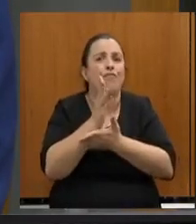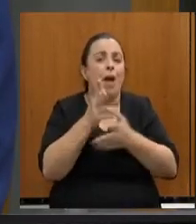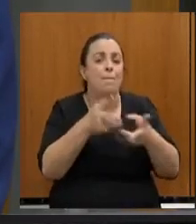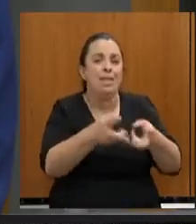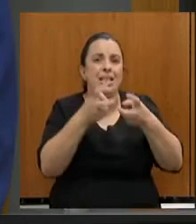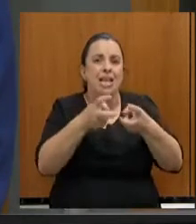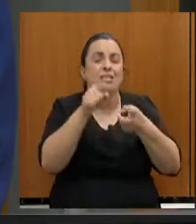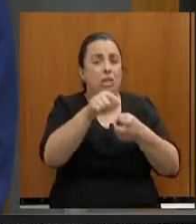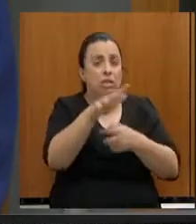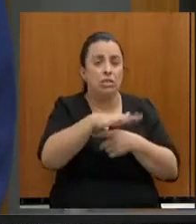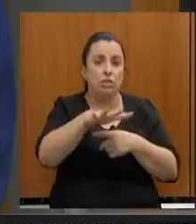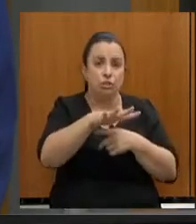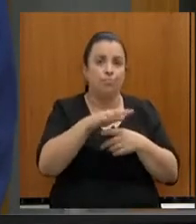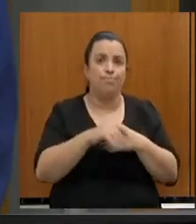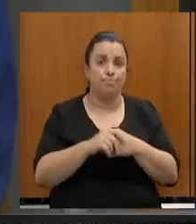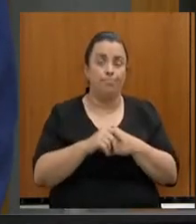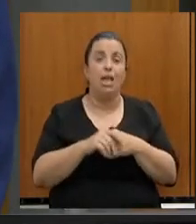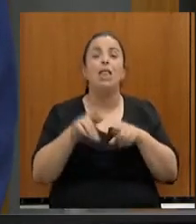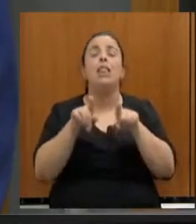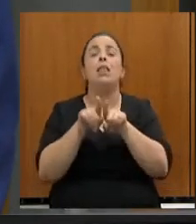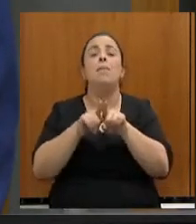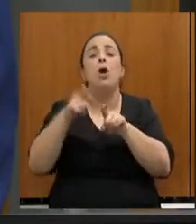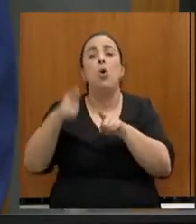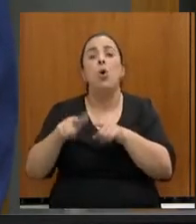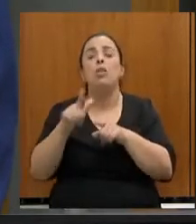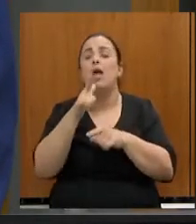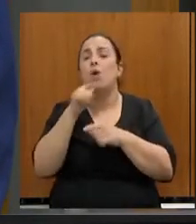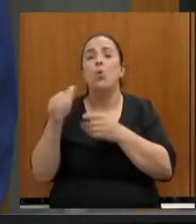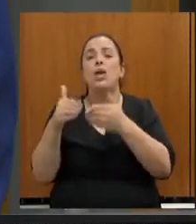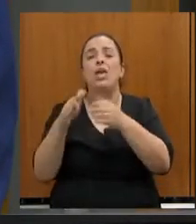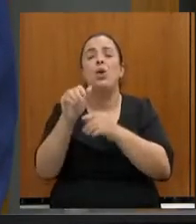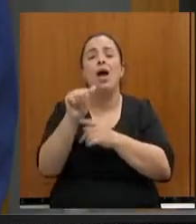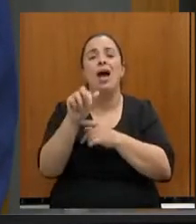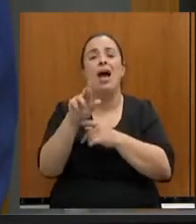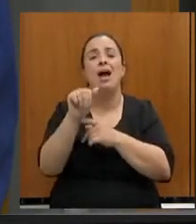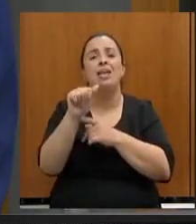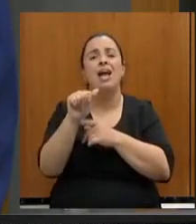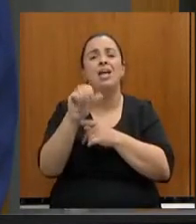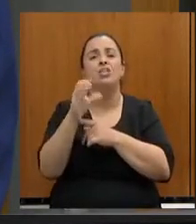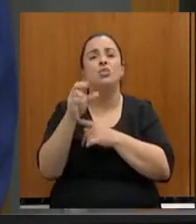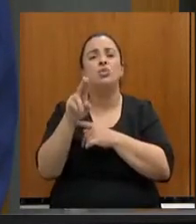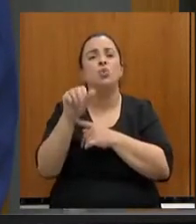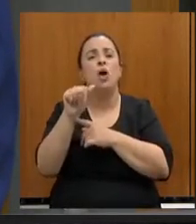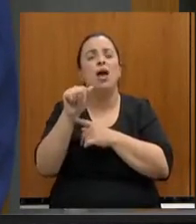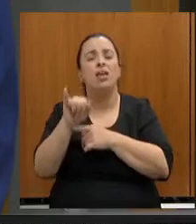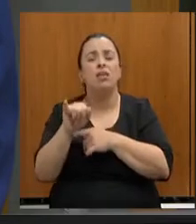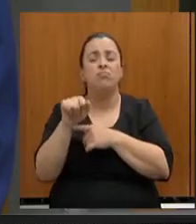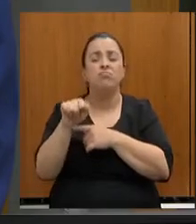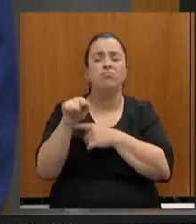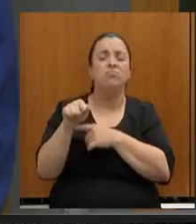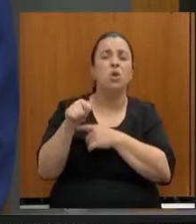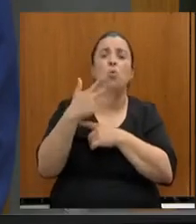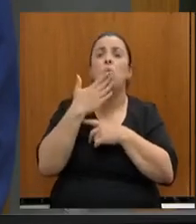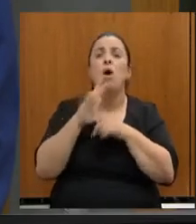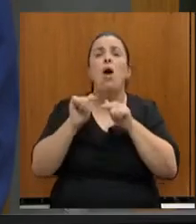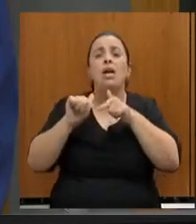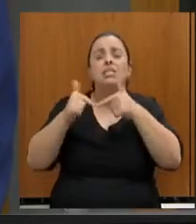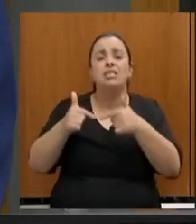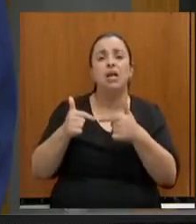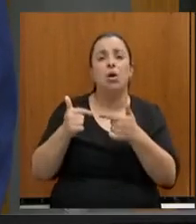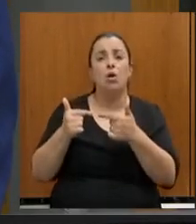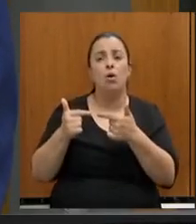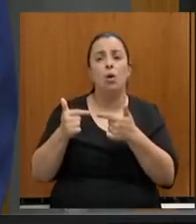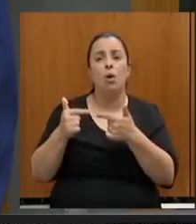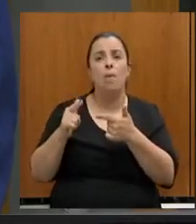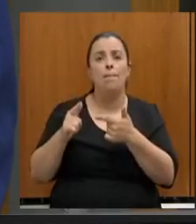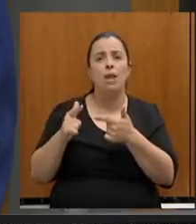Araçuaí quais ações estão sendo esse estão feno sendo feitas e quais não sendo feitas para revitalização da